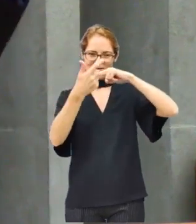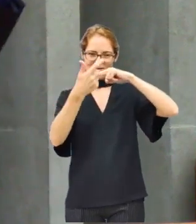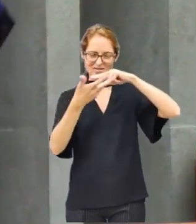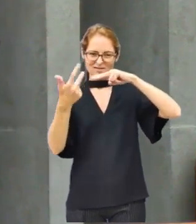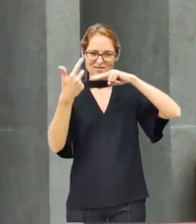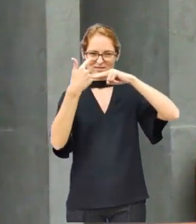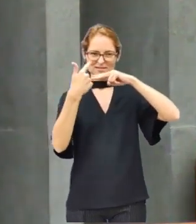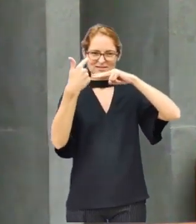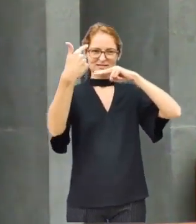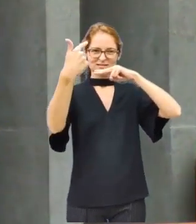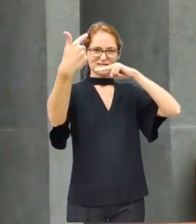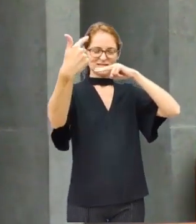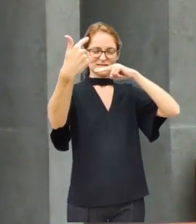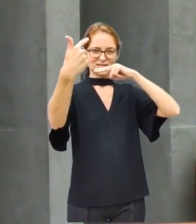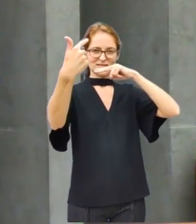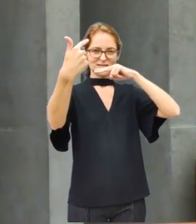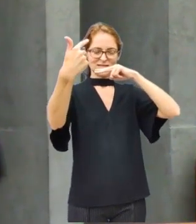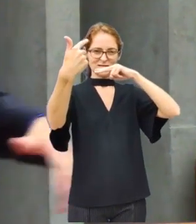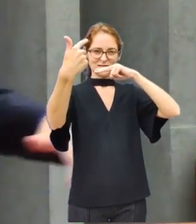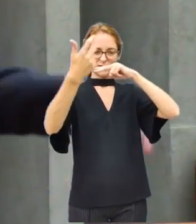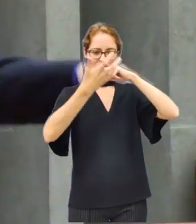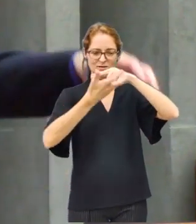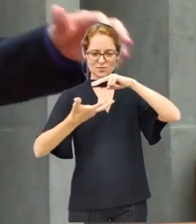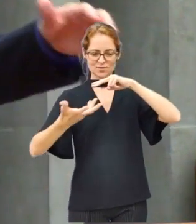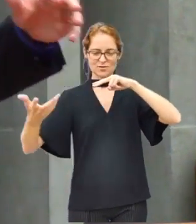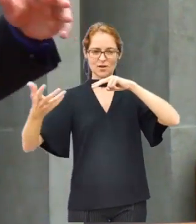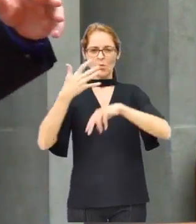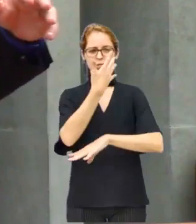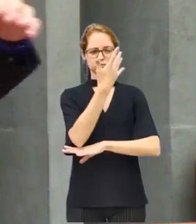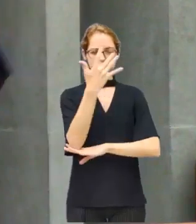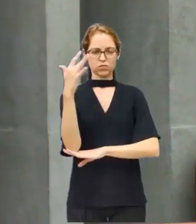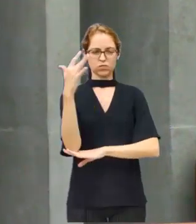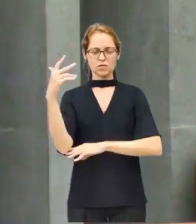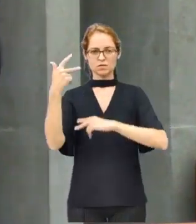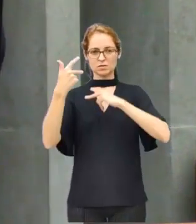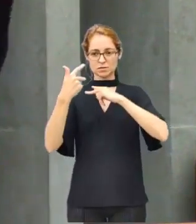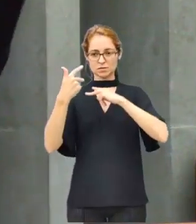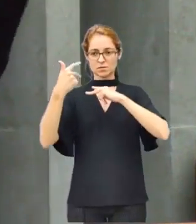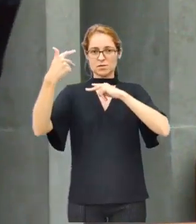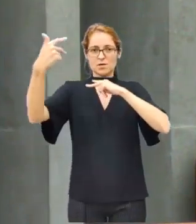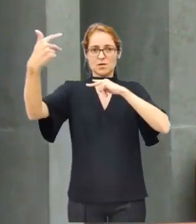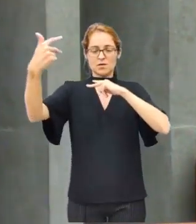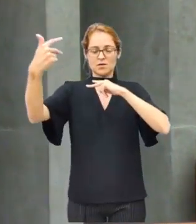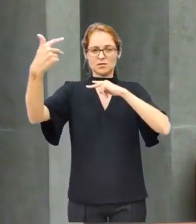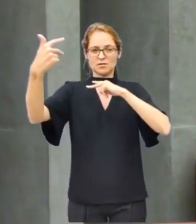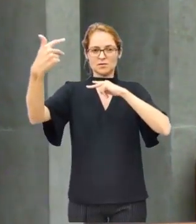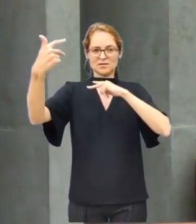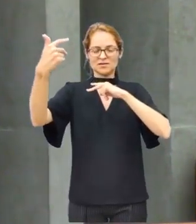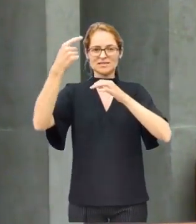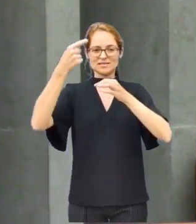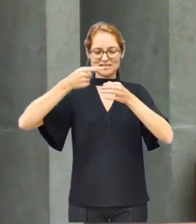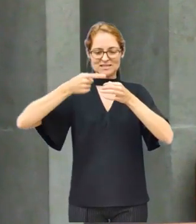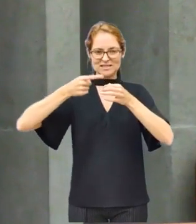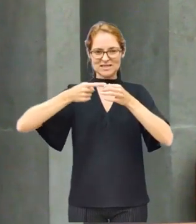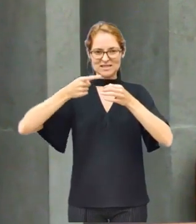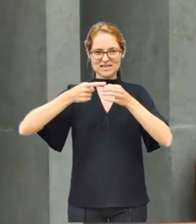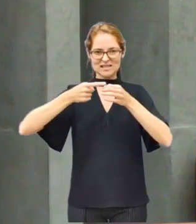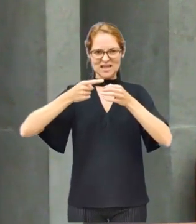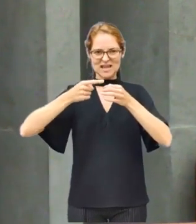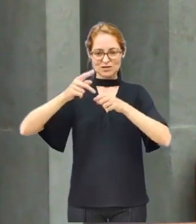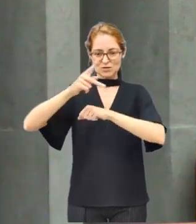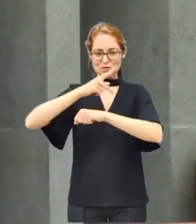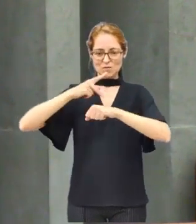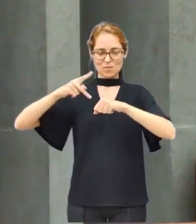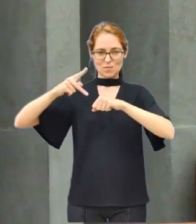afasta mais ainda, mostra não só o jardim, mas um grande bosque que ela está, a câmera afasta mais ainda e mostra a cidade, mostra o